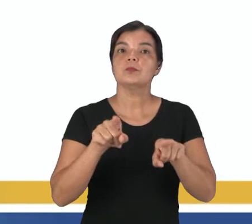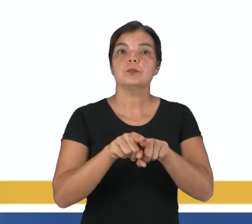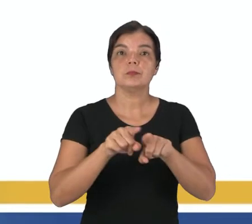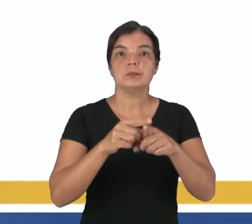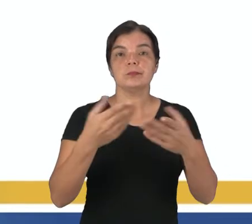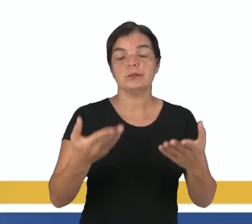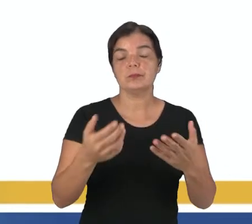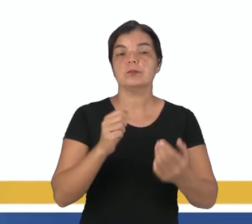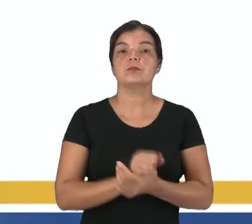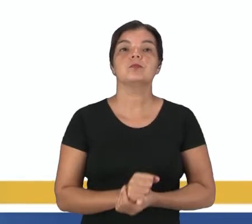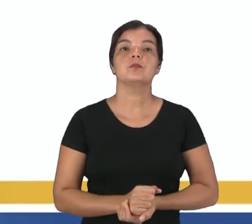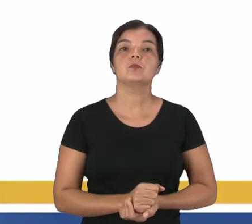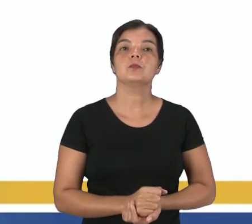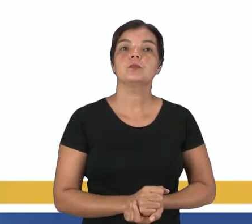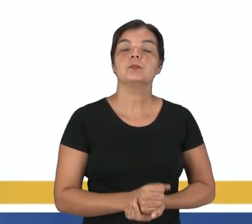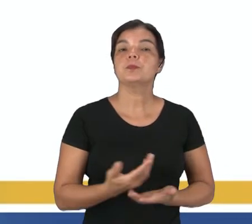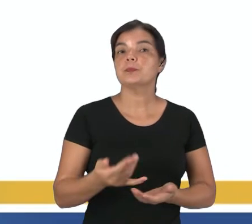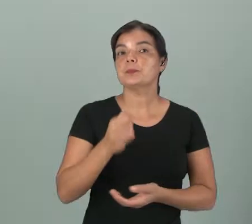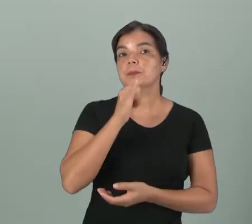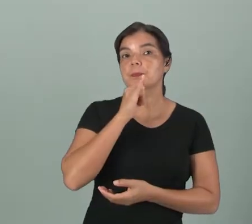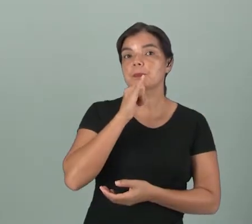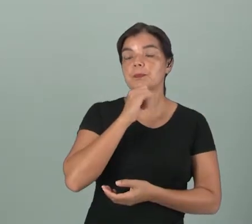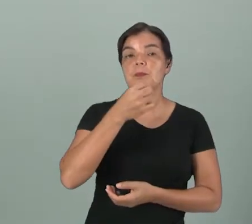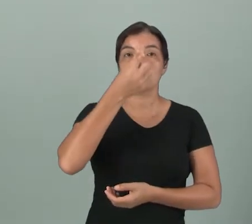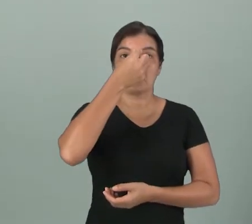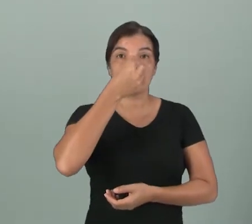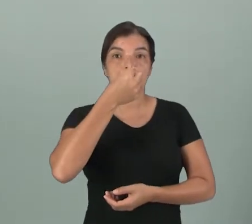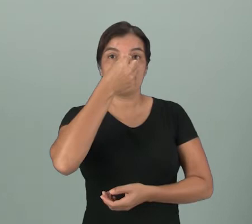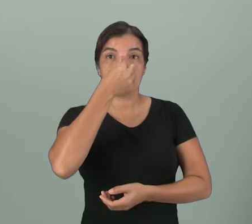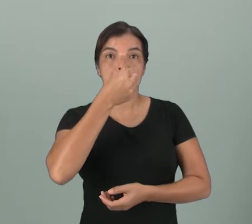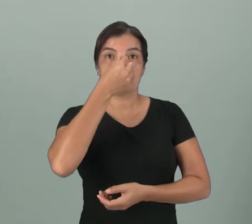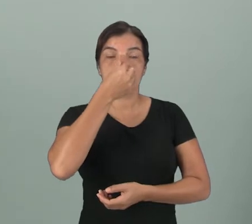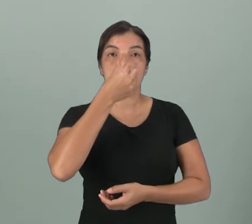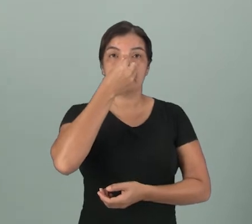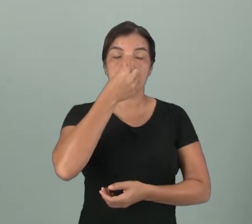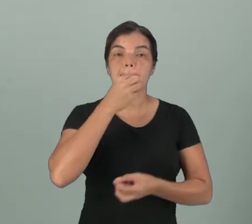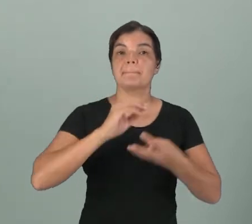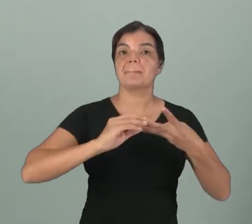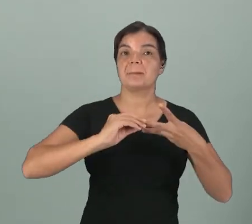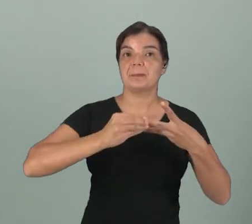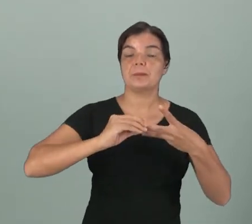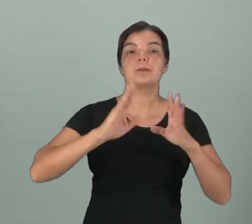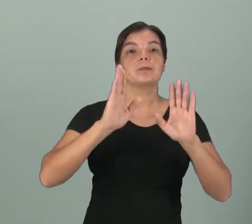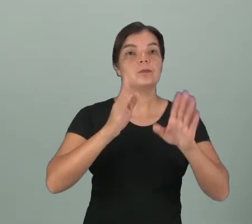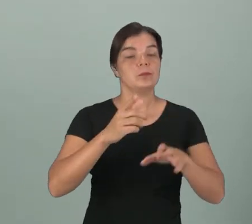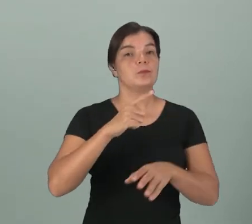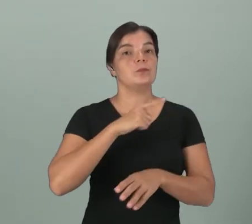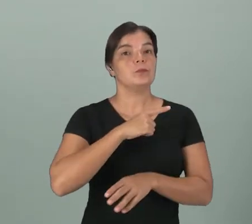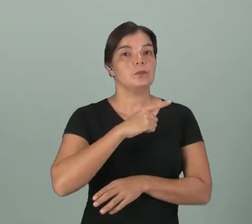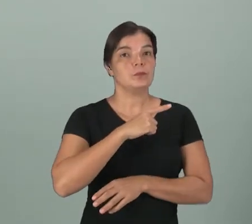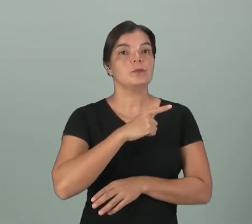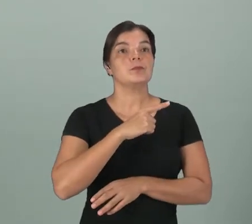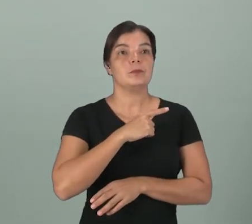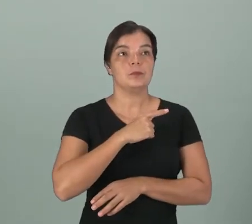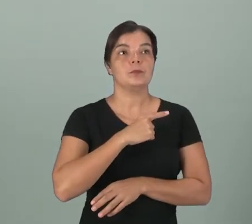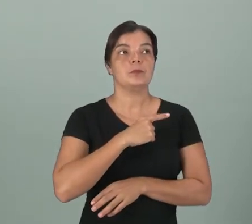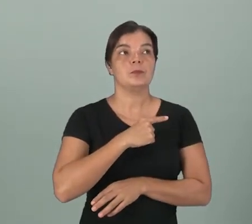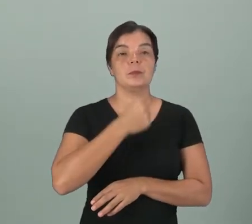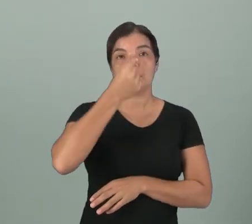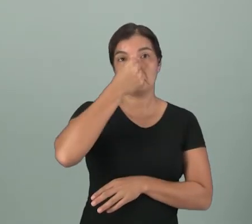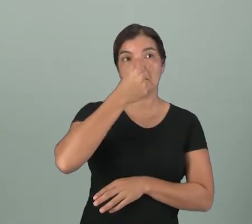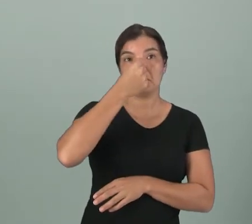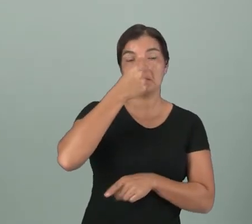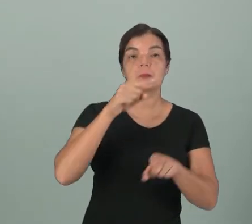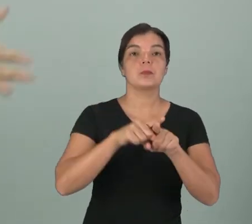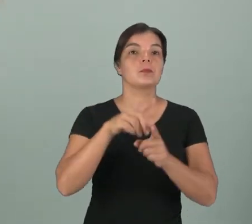causador. Por exemplo, quando eu pego uma gripe, né, as minhas células elas já têm uma memória